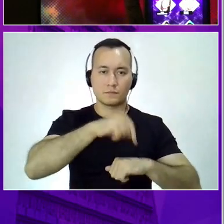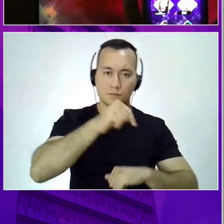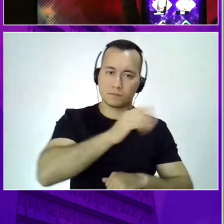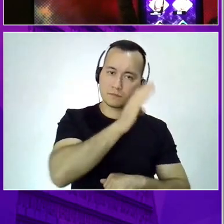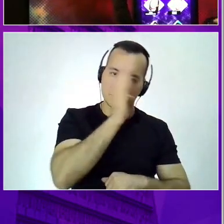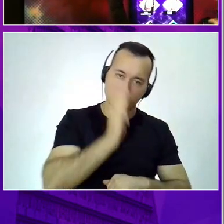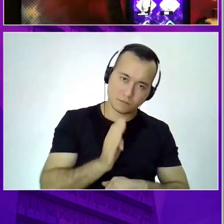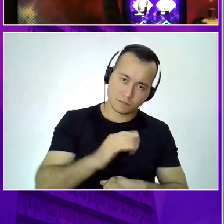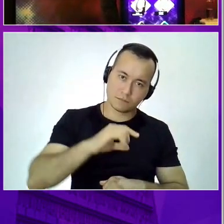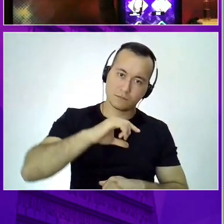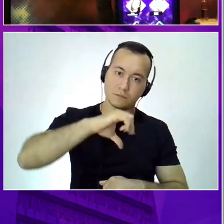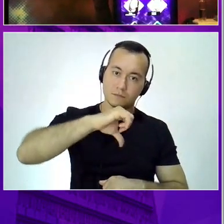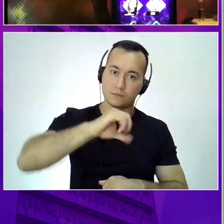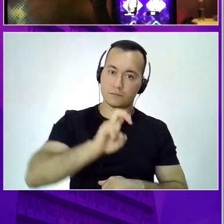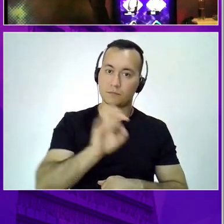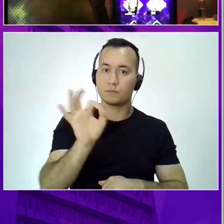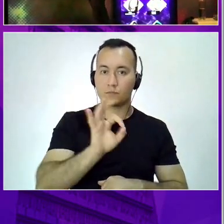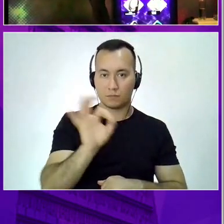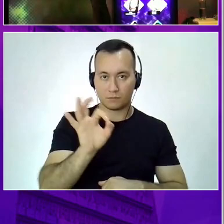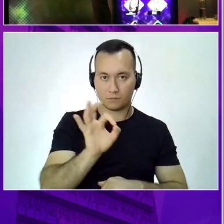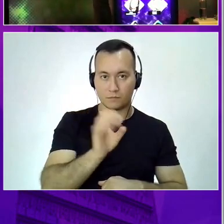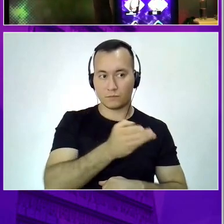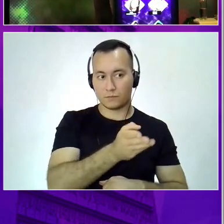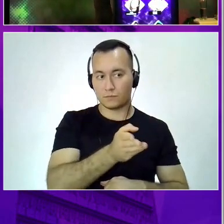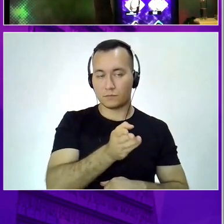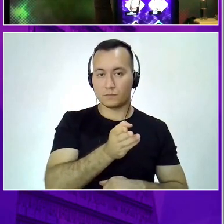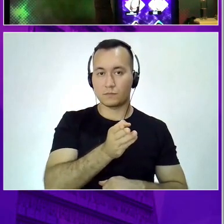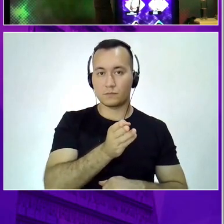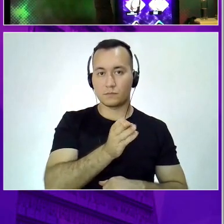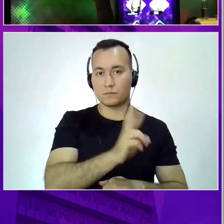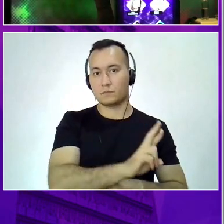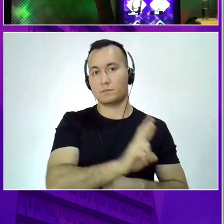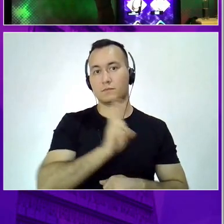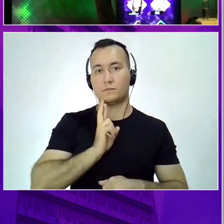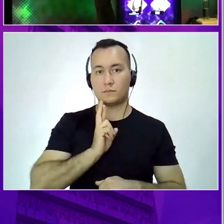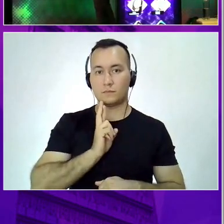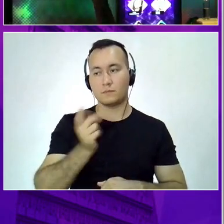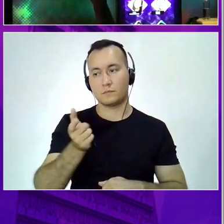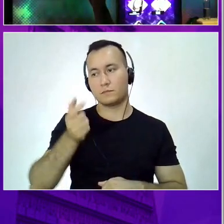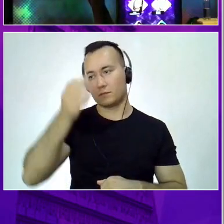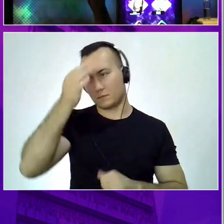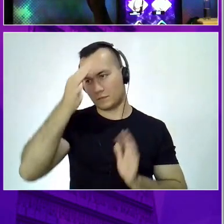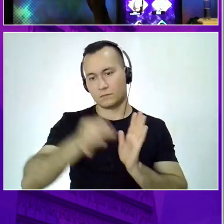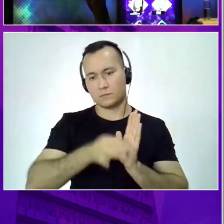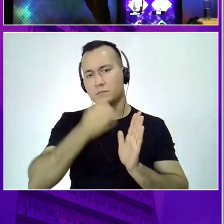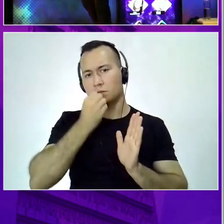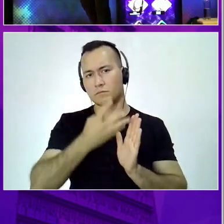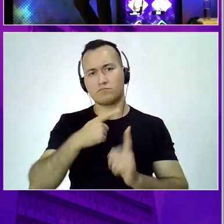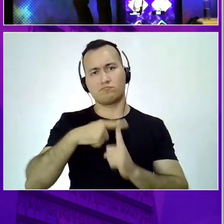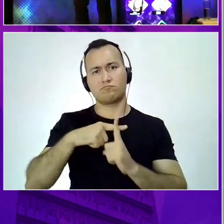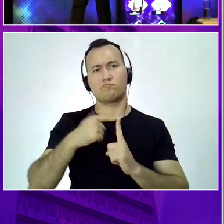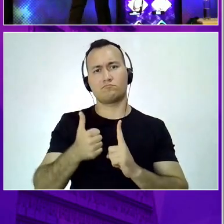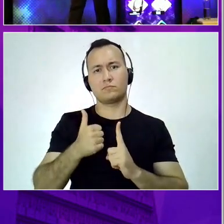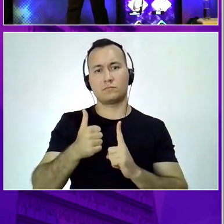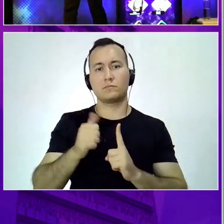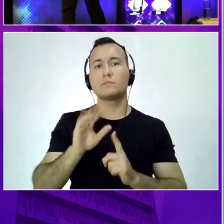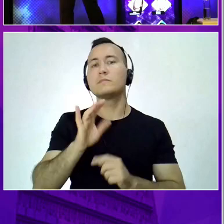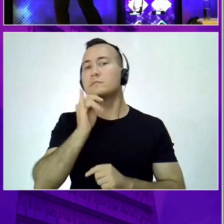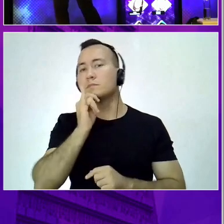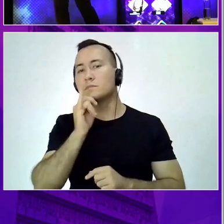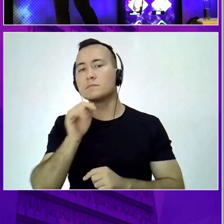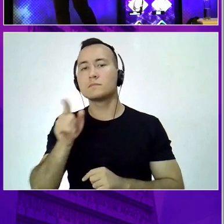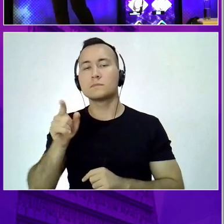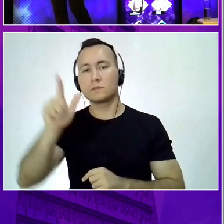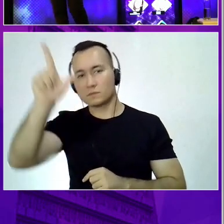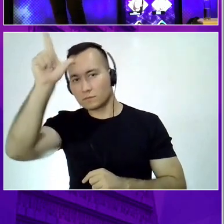que mais respondeu favoravelmente à inteligência artificial, e outros países, como, por exemplo, a